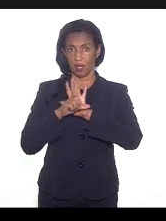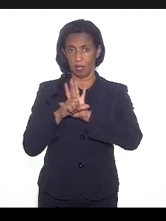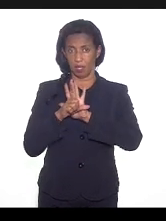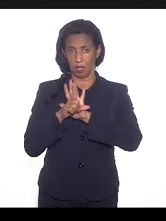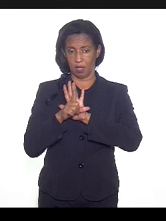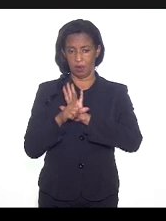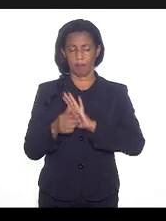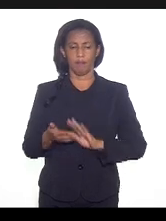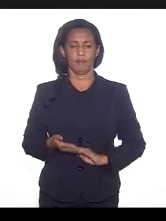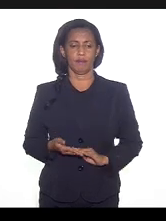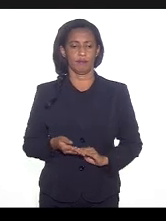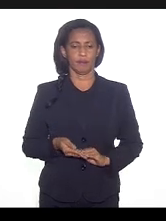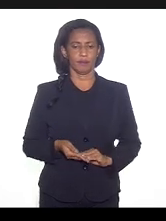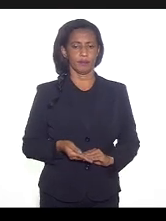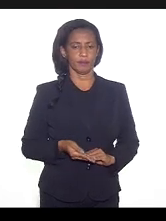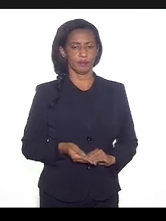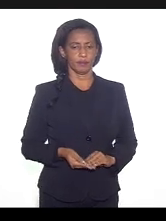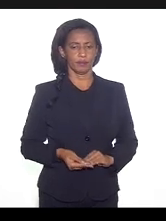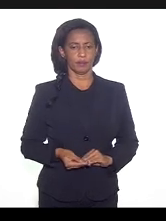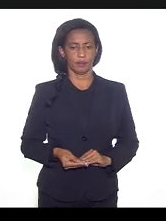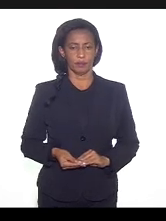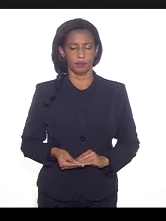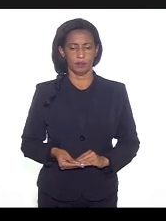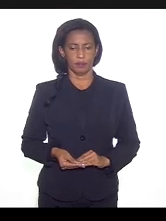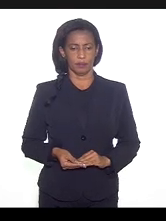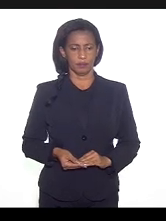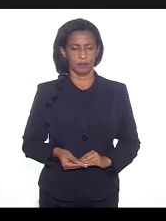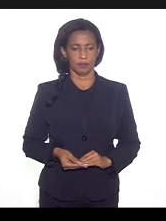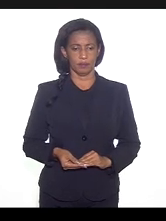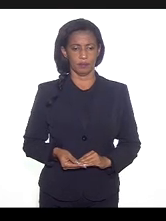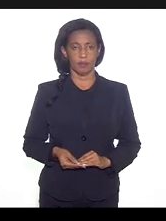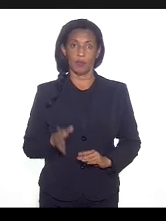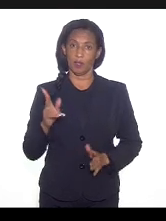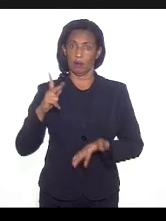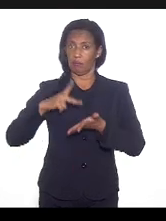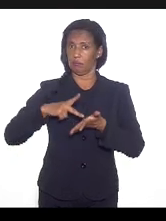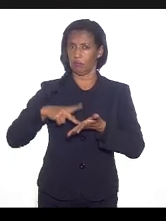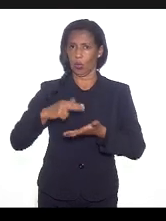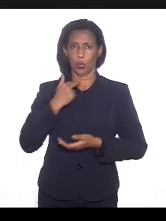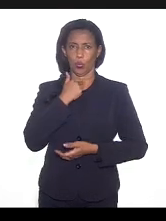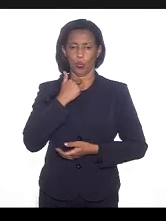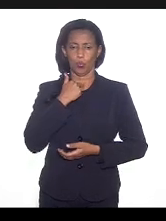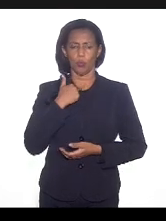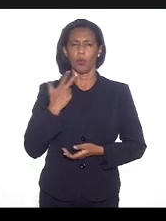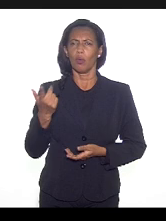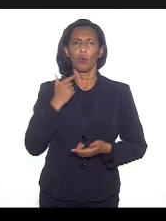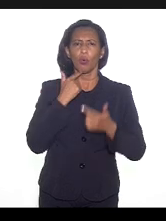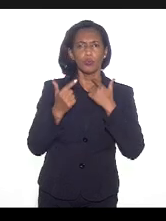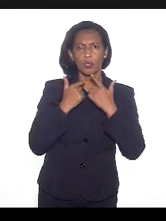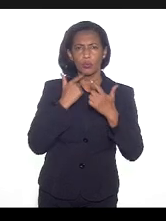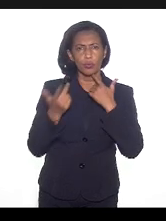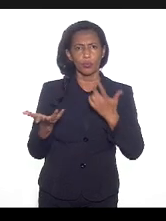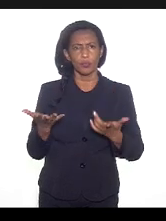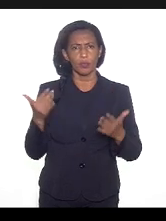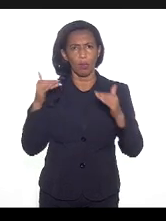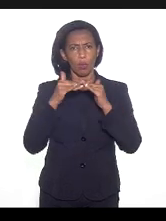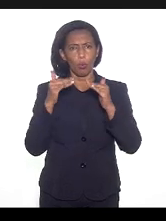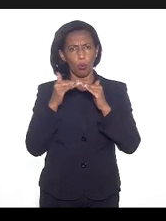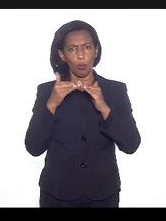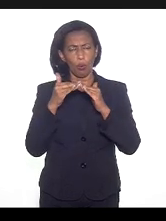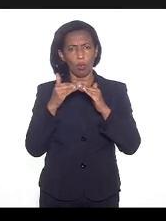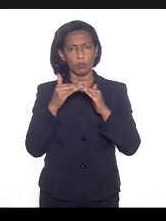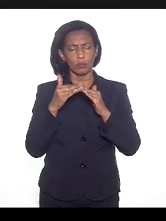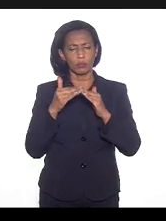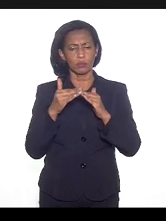capitalização dos fundos previdenciários, né? Uhum. Então, realmente não poderiam. Mas eu não entendi qual a sua dúvida, porque eu concordo no mérito